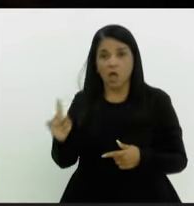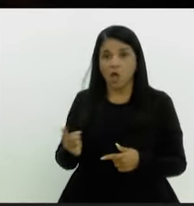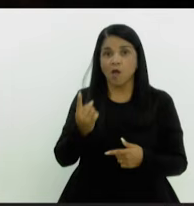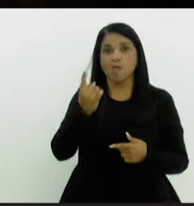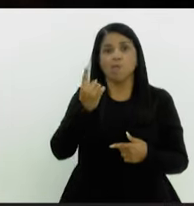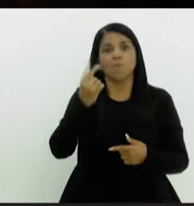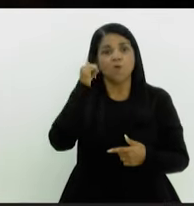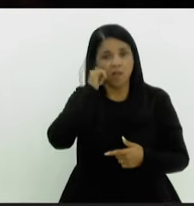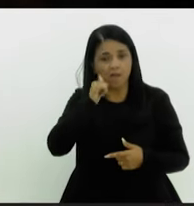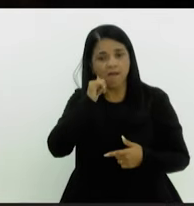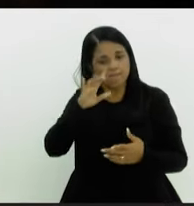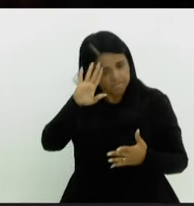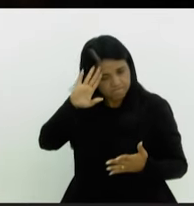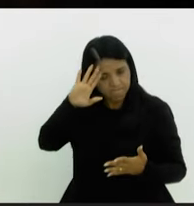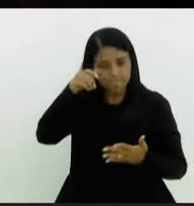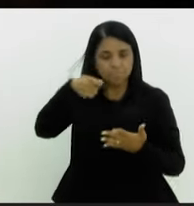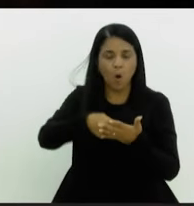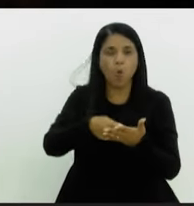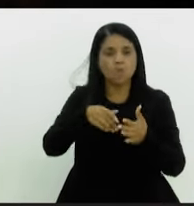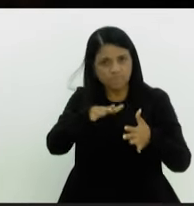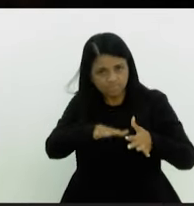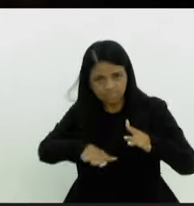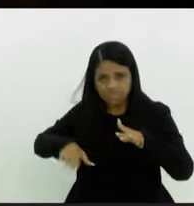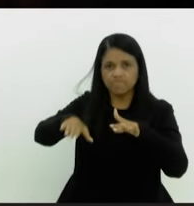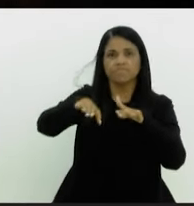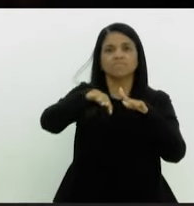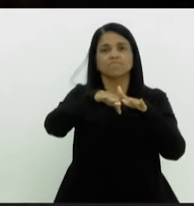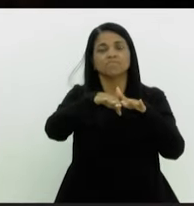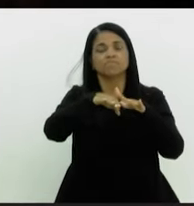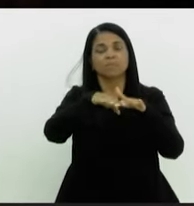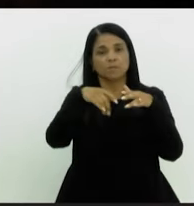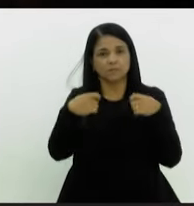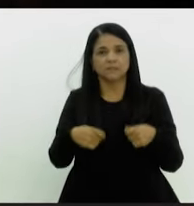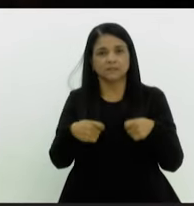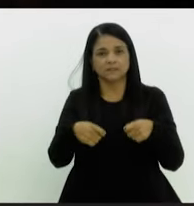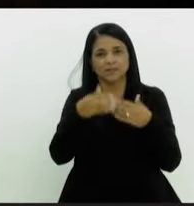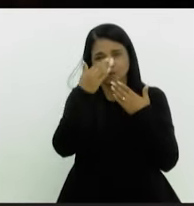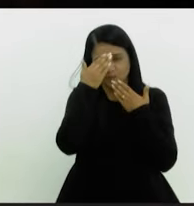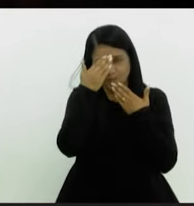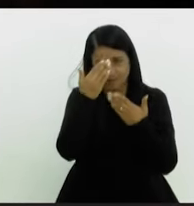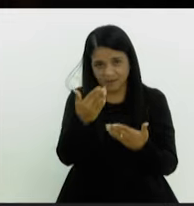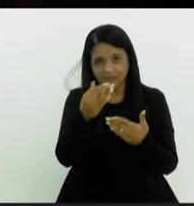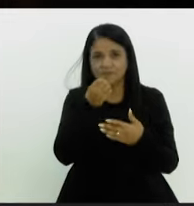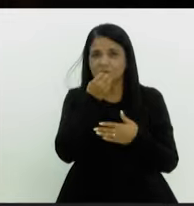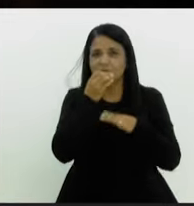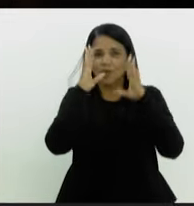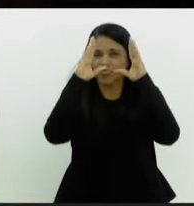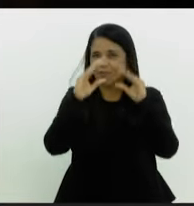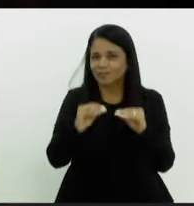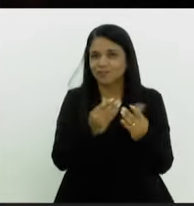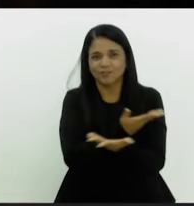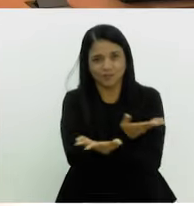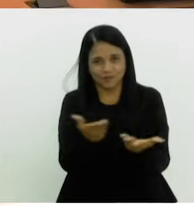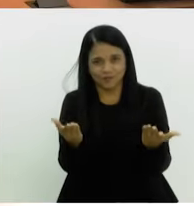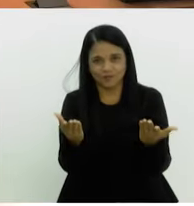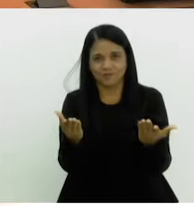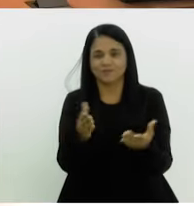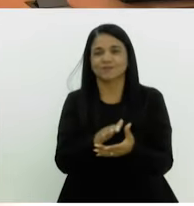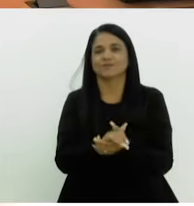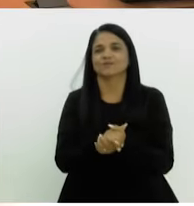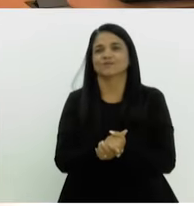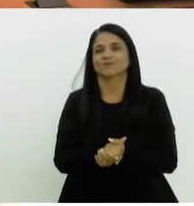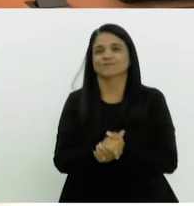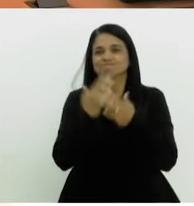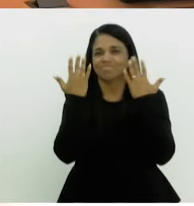tentar acertar essa balança e esse alguém tem que ser uma mulher muito obrigada boa noite a todas a todas e